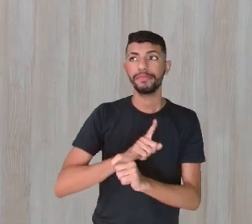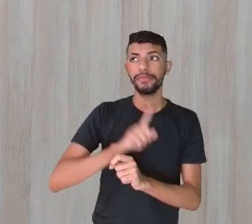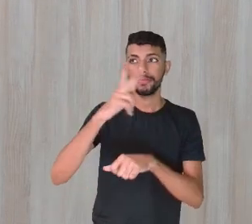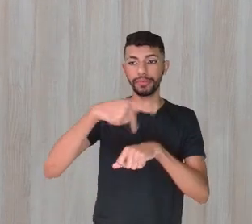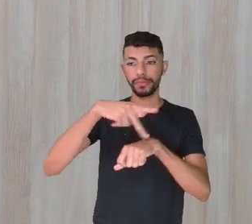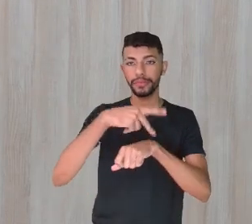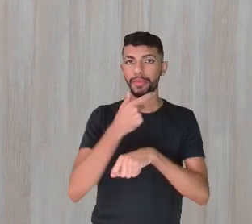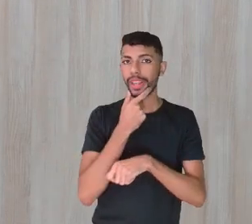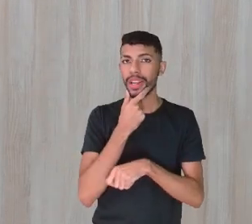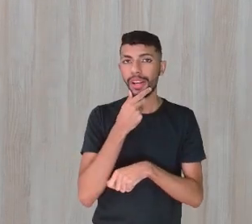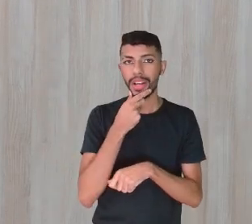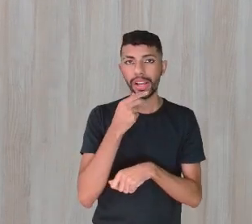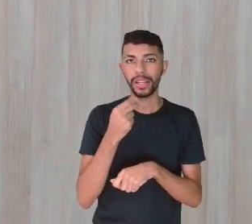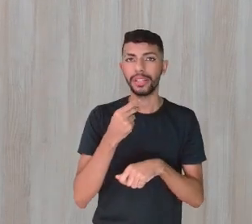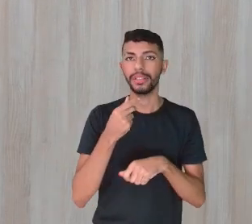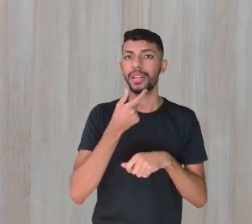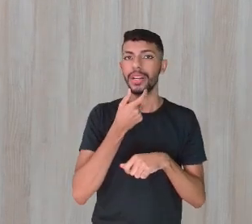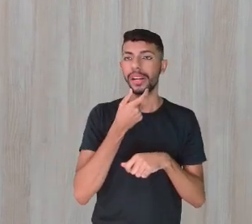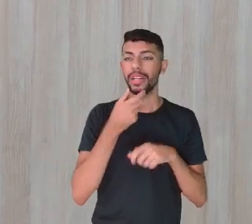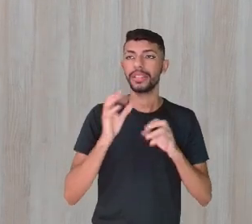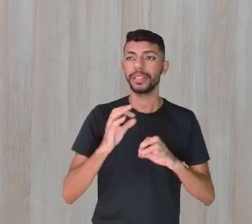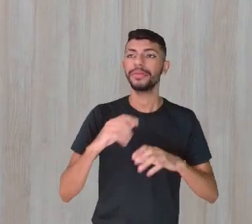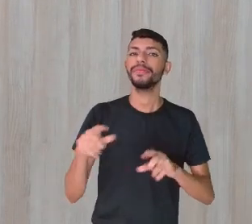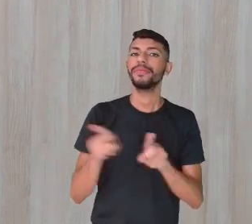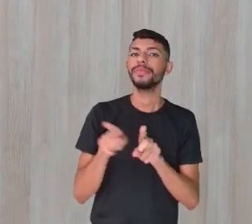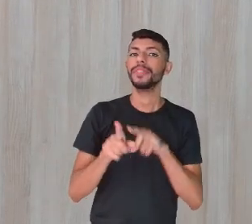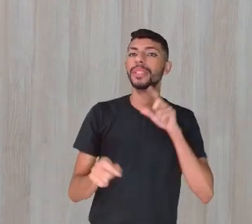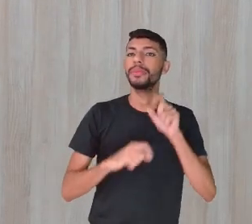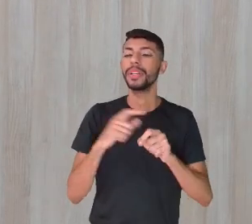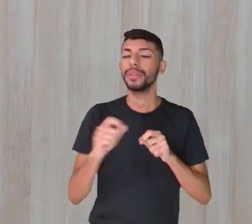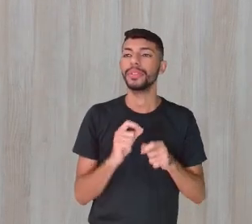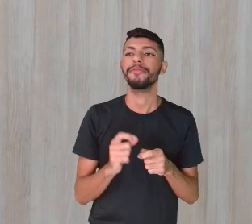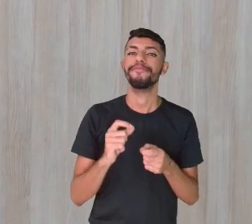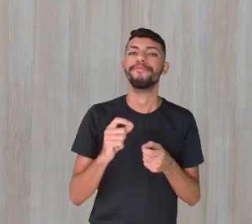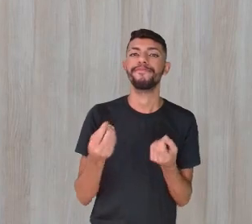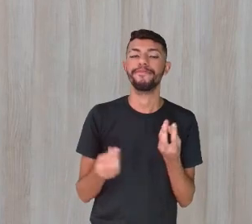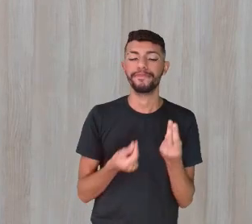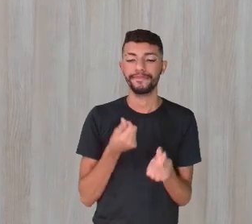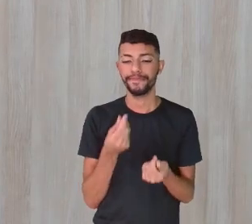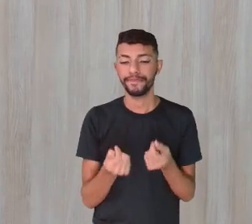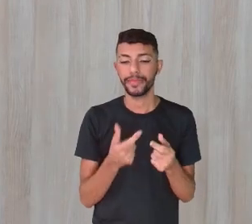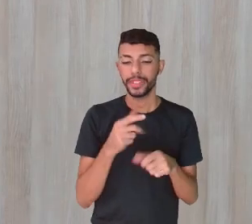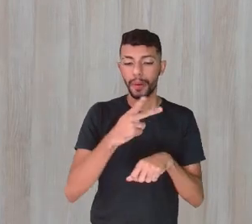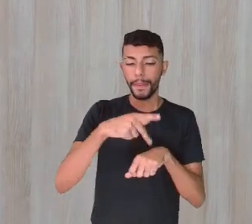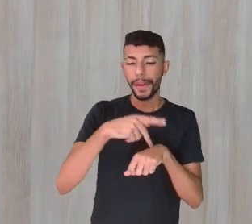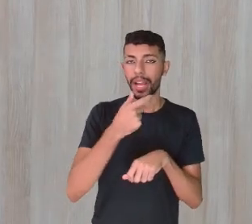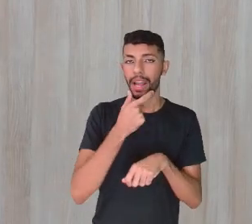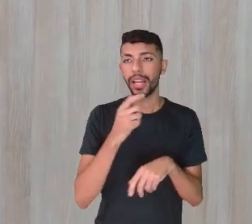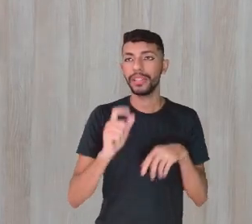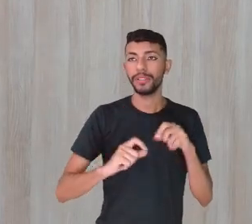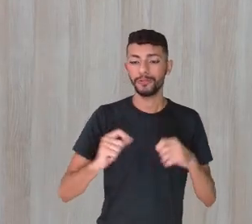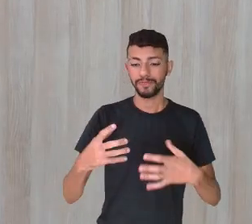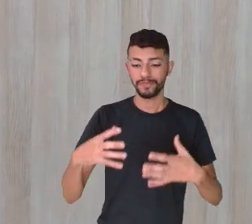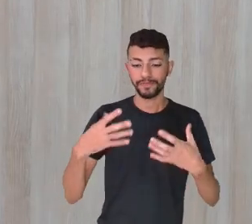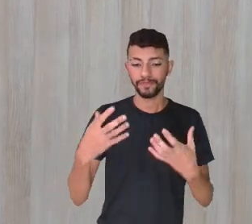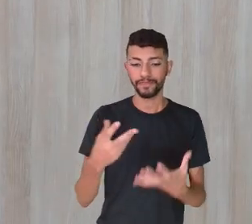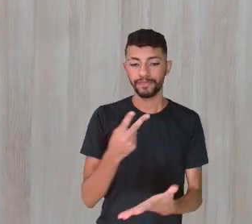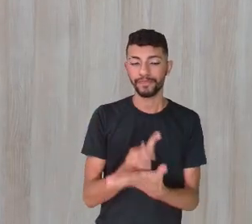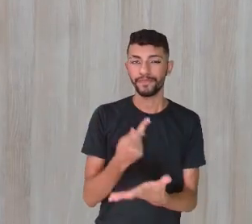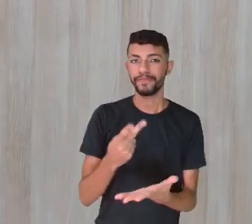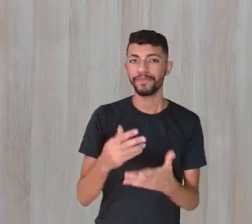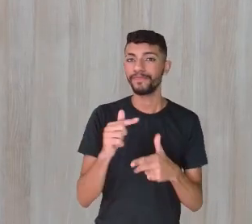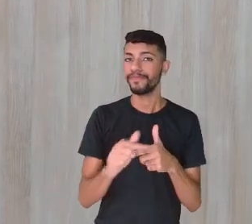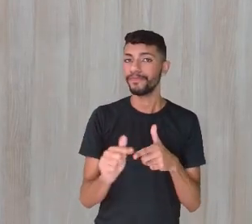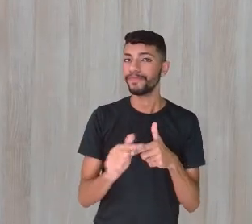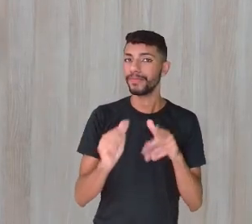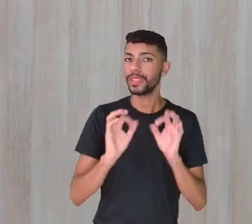Inglaterra e acaba colocando a Inglaterra em uma situação, né? Aí o